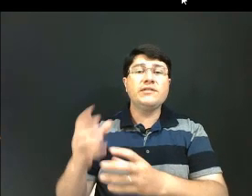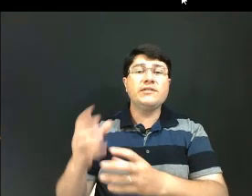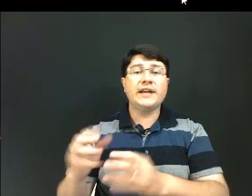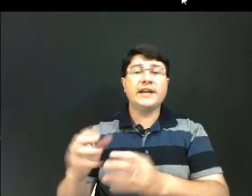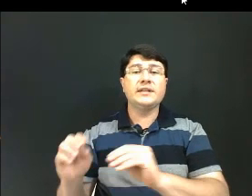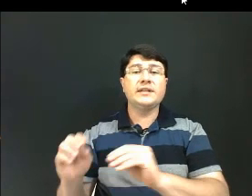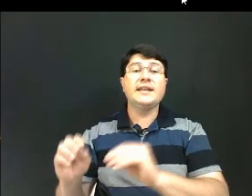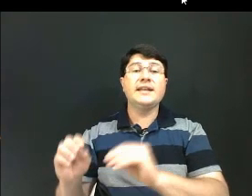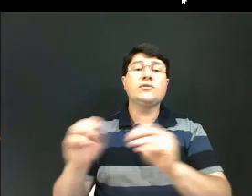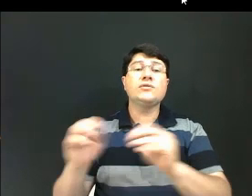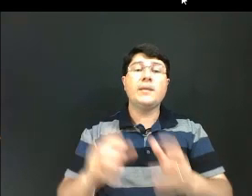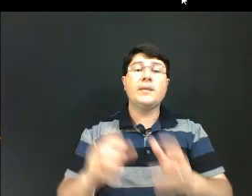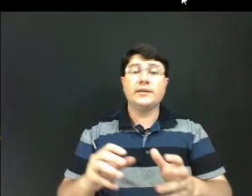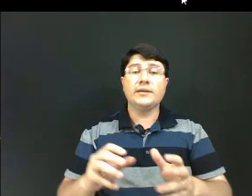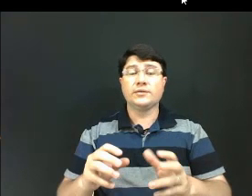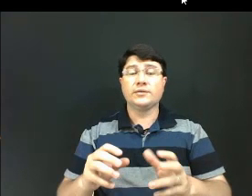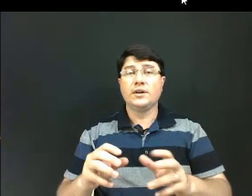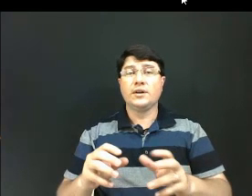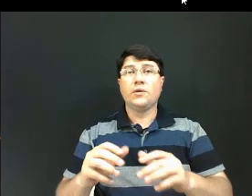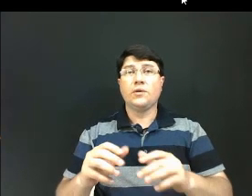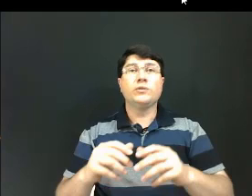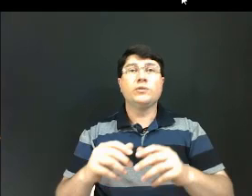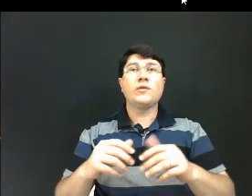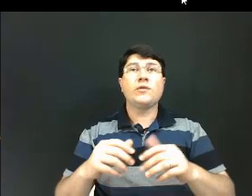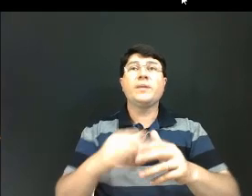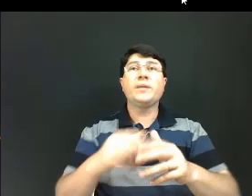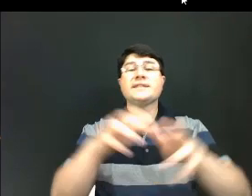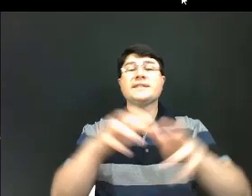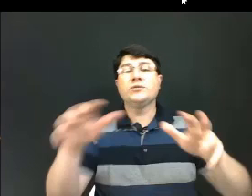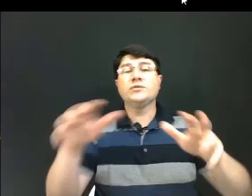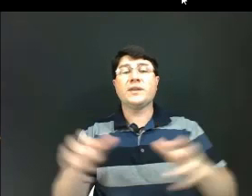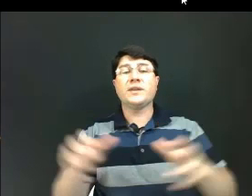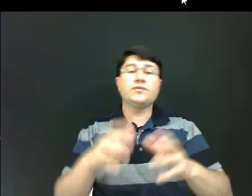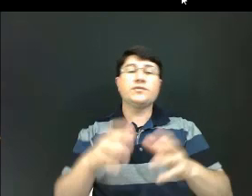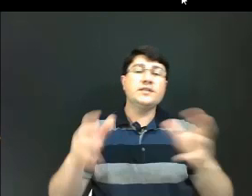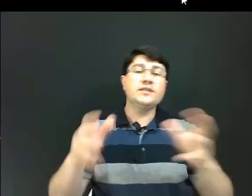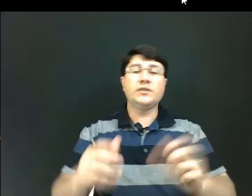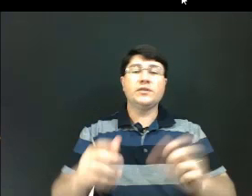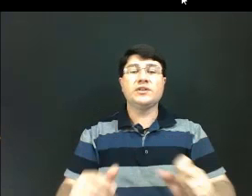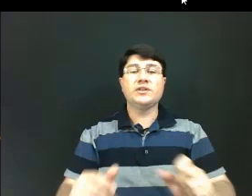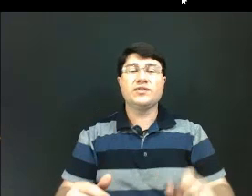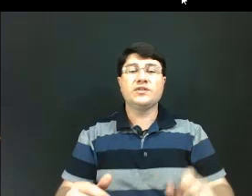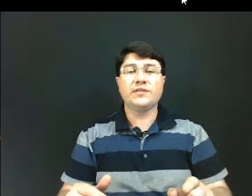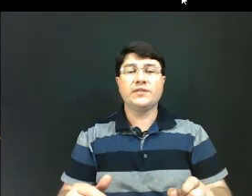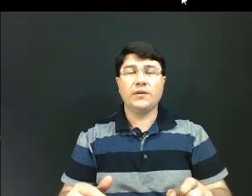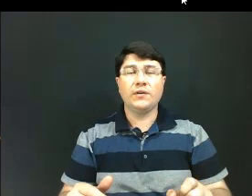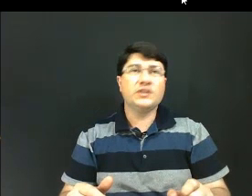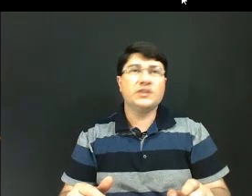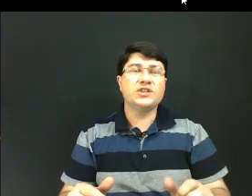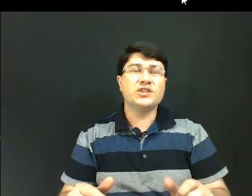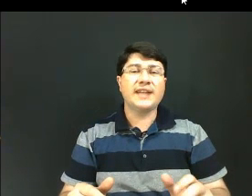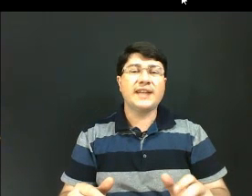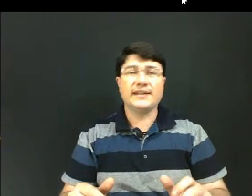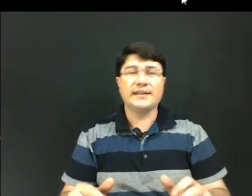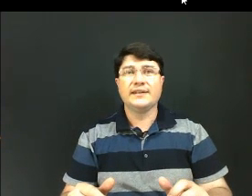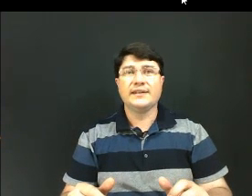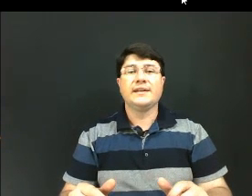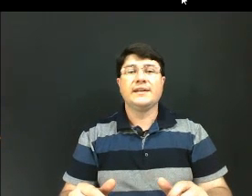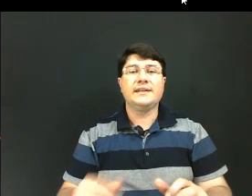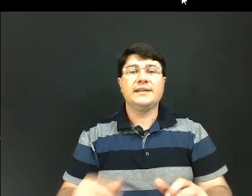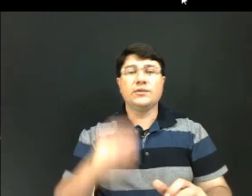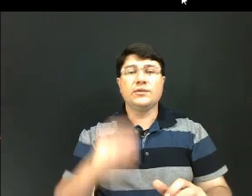sobre o significado do deslocamento ou da compreensão do espaço físico de onde a gente